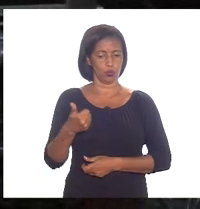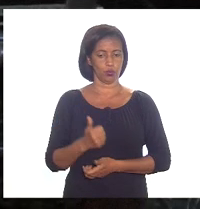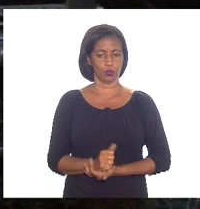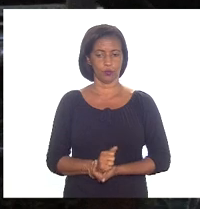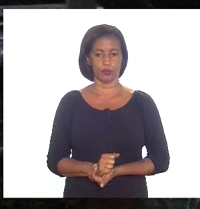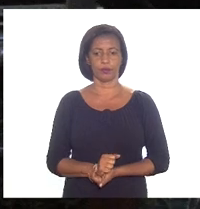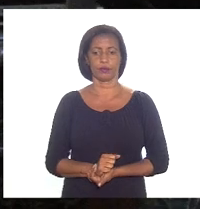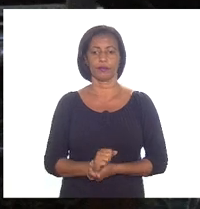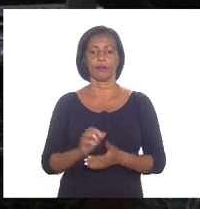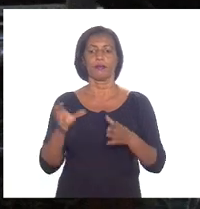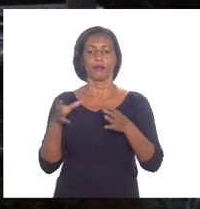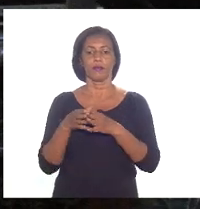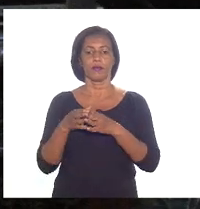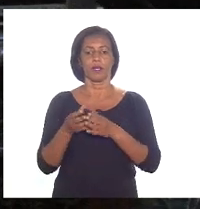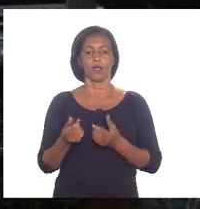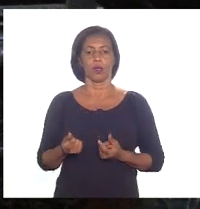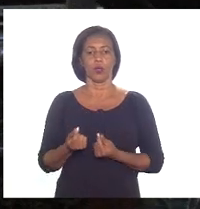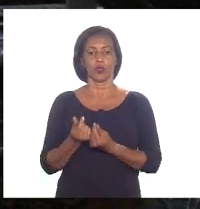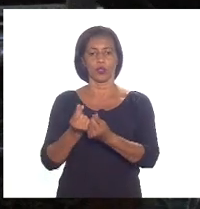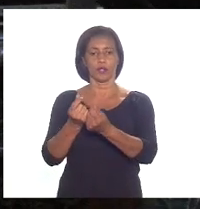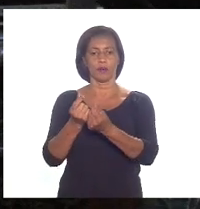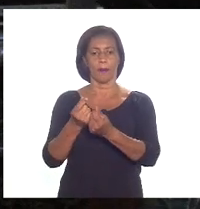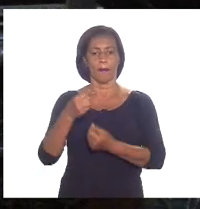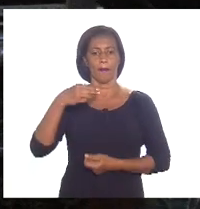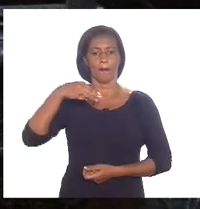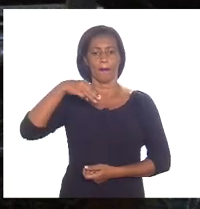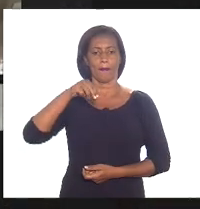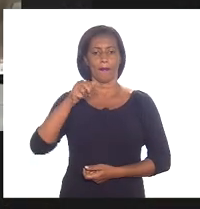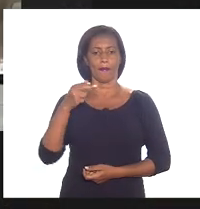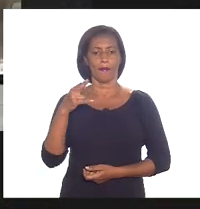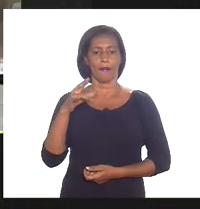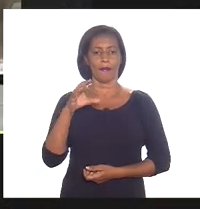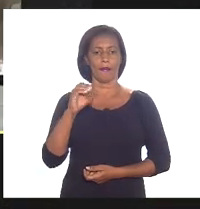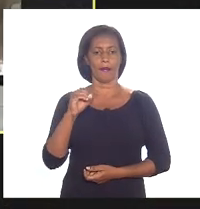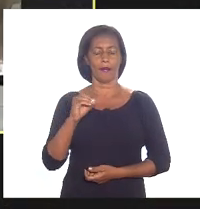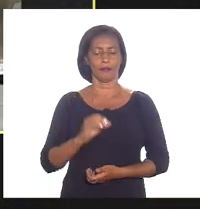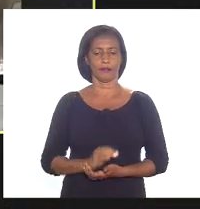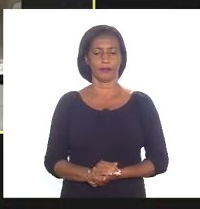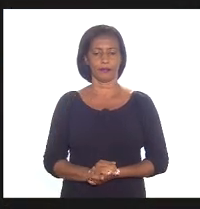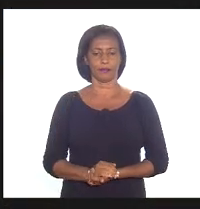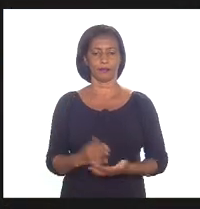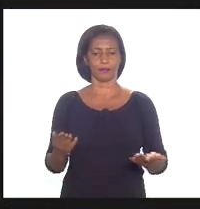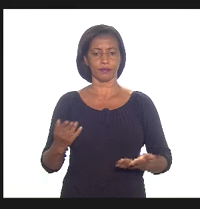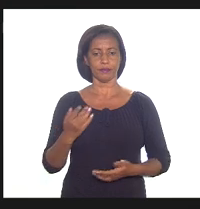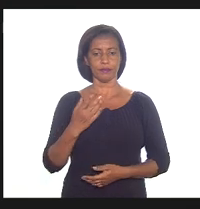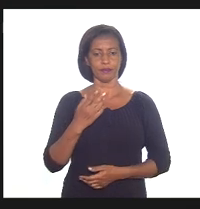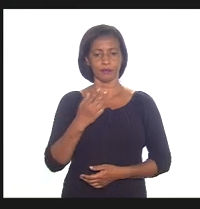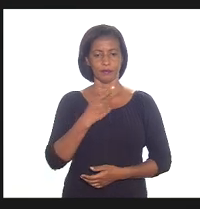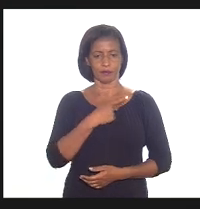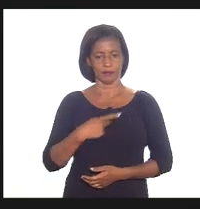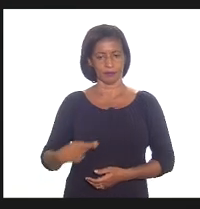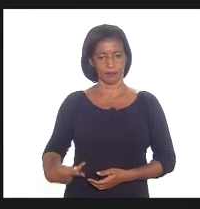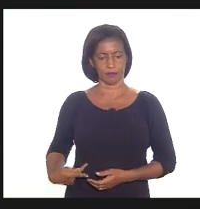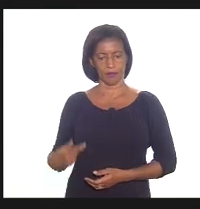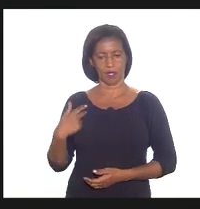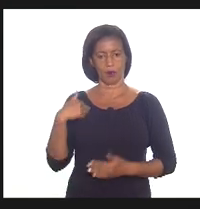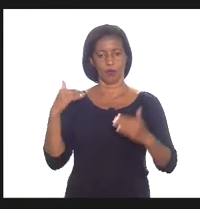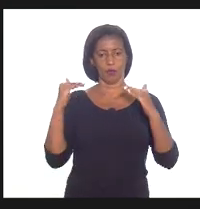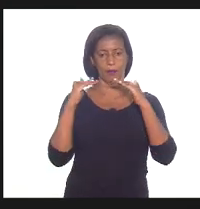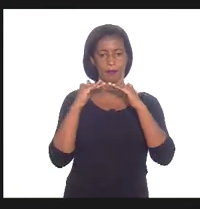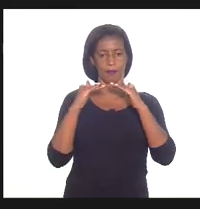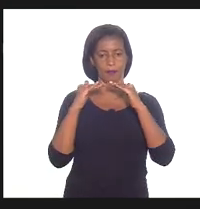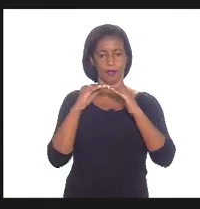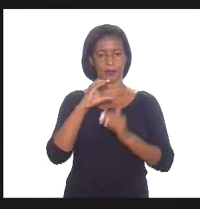presidente. Pela Comissão de Orçamento, deputado Márcio Canella. Senhor presidente, eu vou acompanhar o parecer da